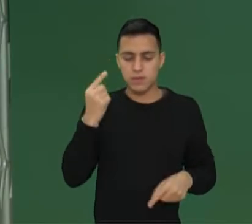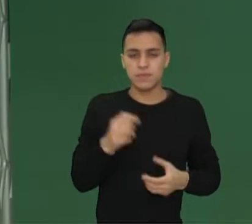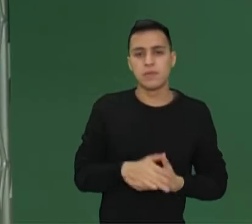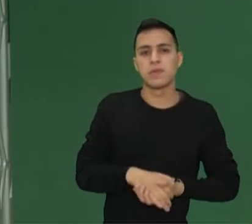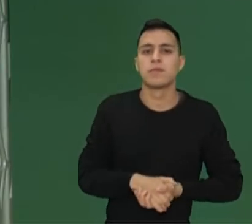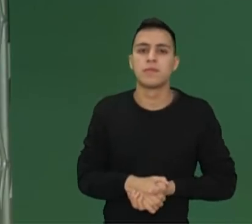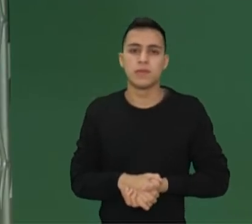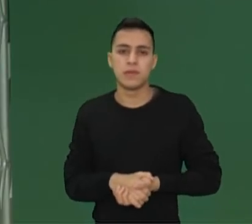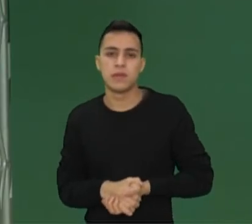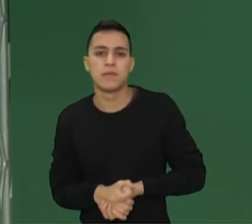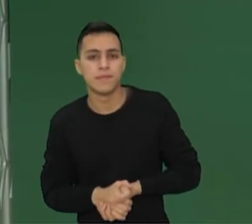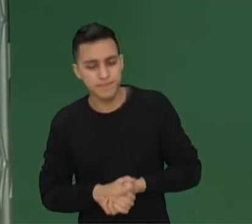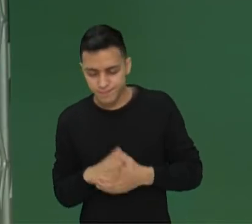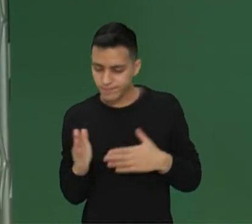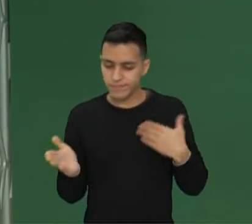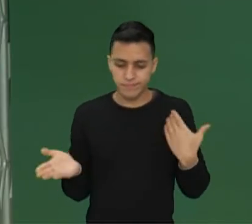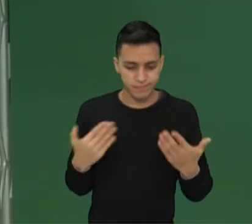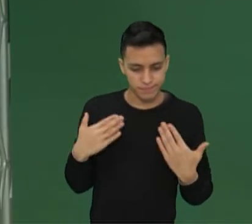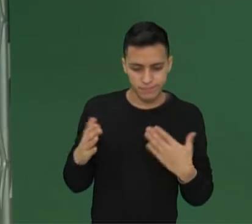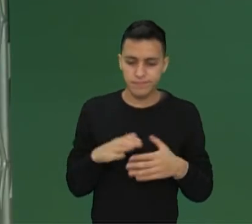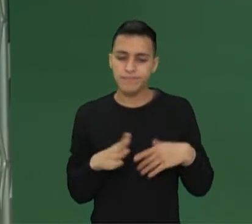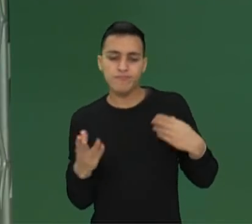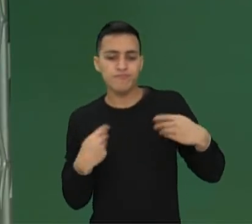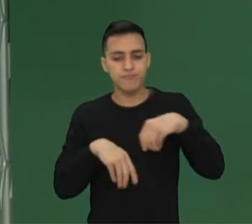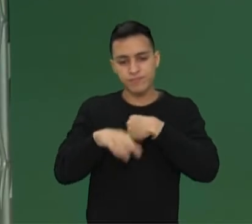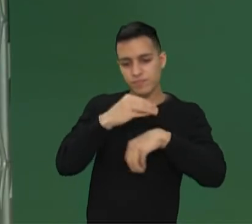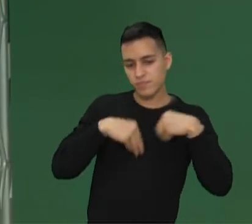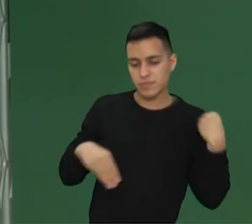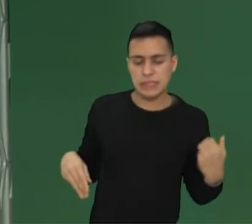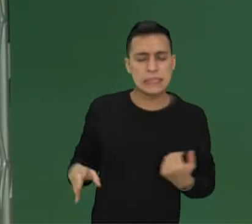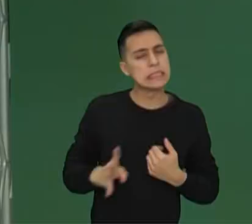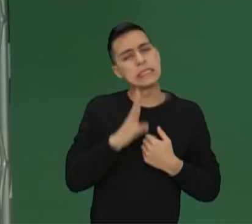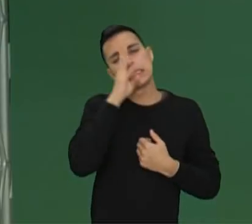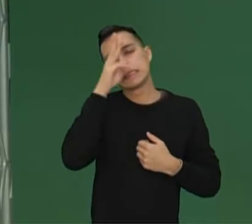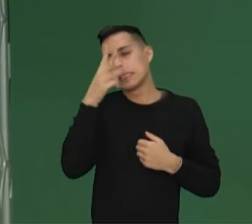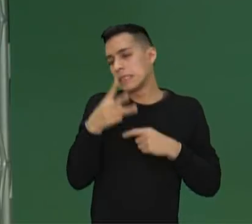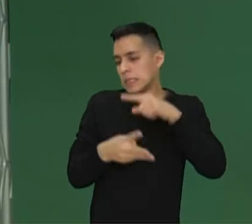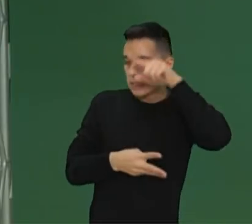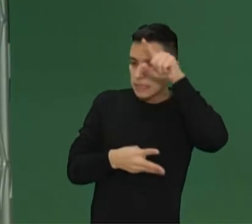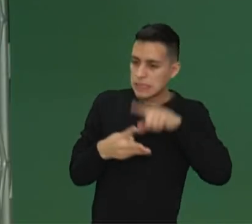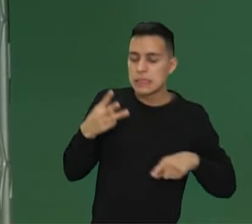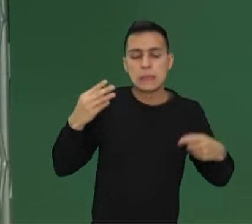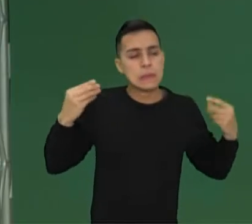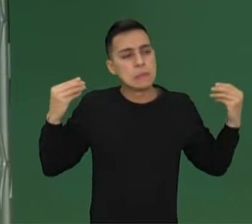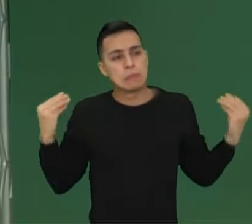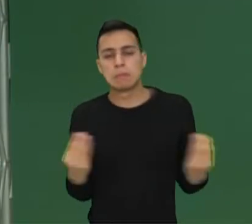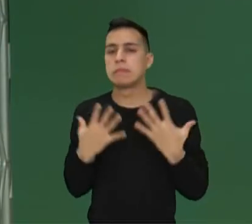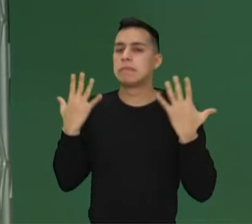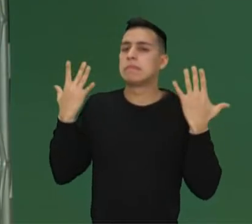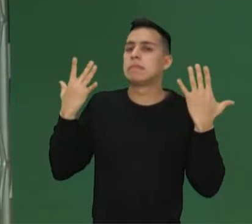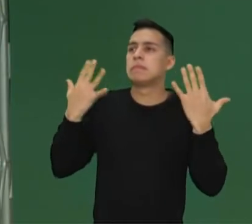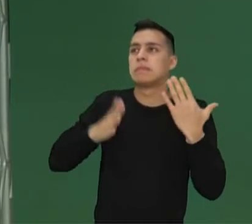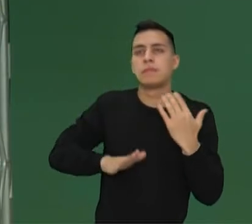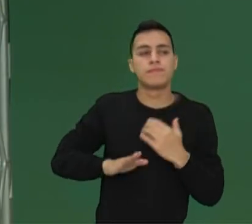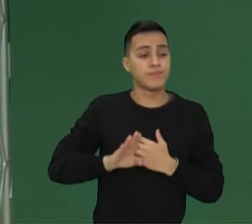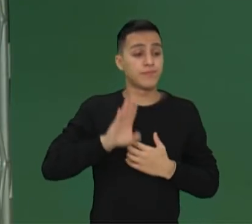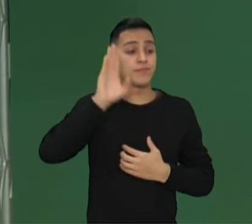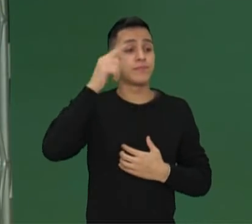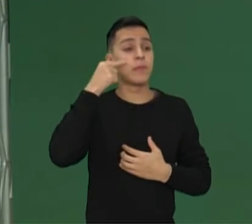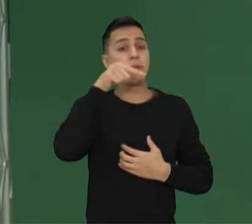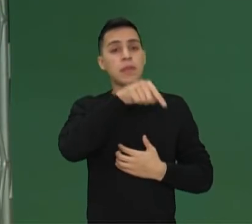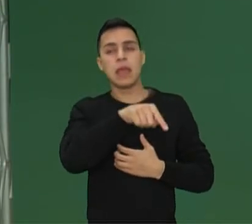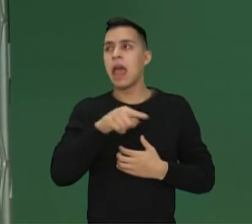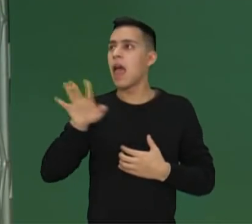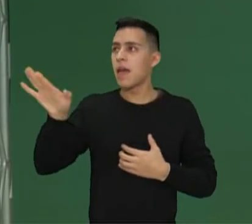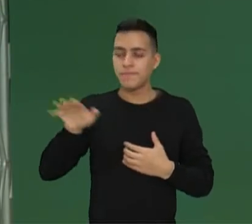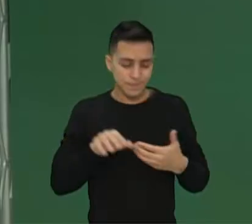jogada irregular. Continua a partida. Você está jogando ali, fez uma terceira jogada irregular, levantou a mão, o árbitro vai vir,